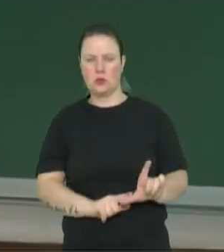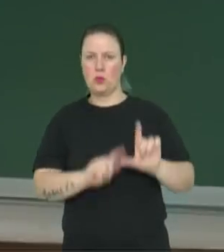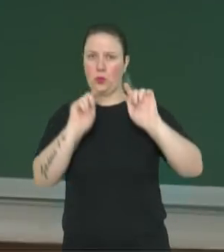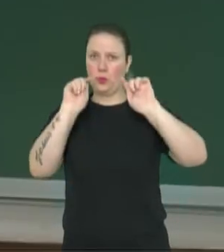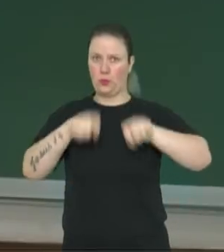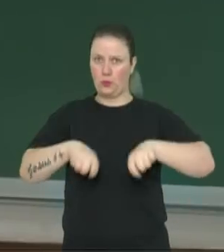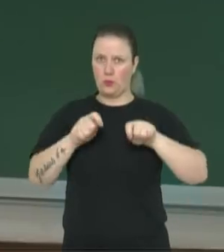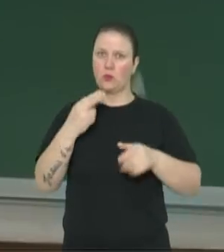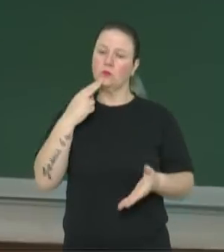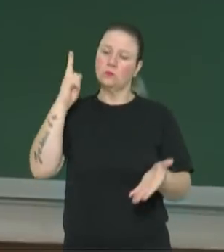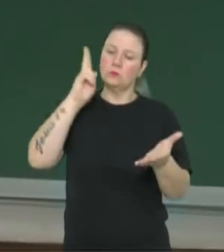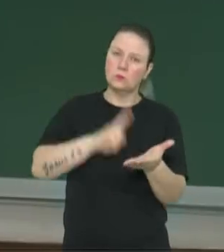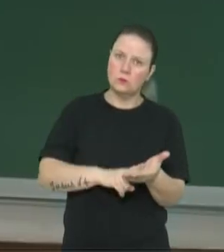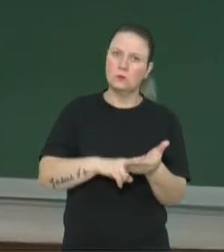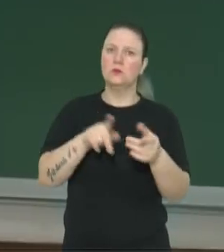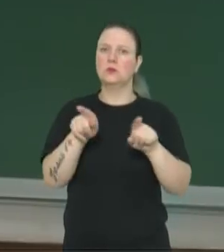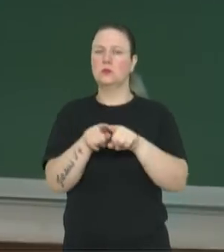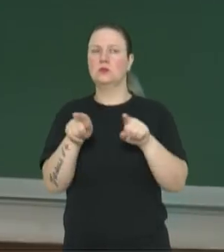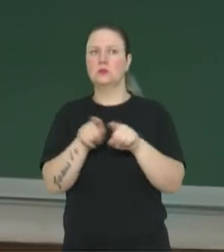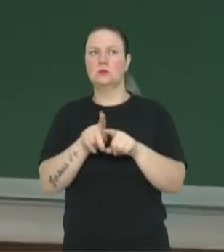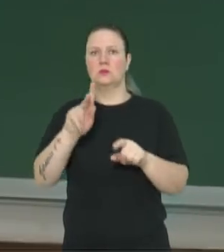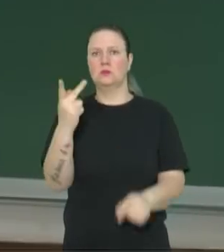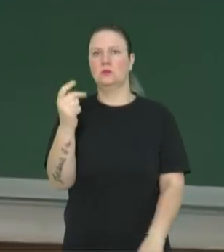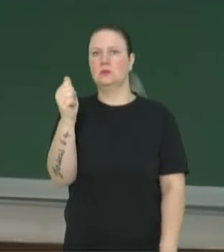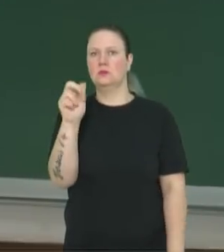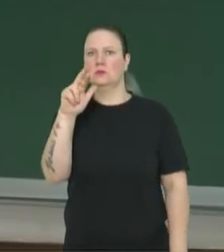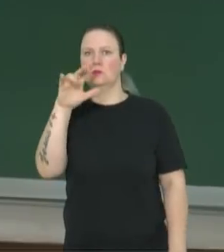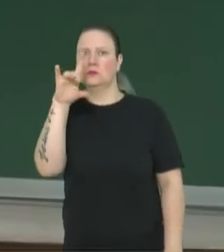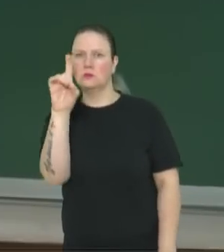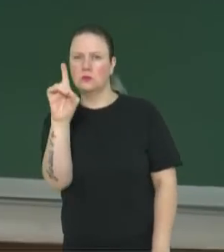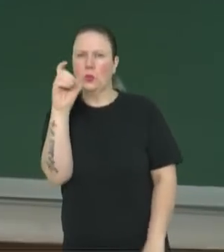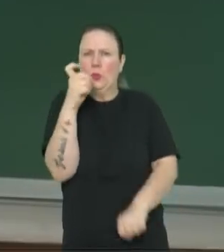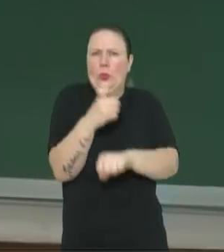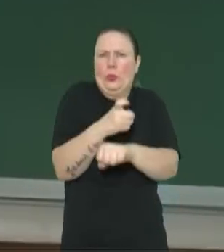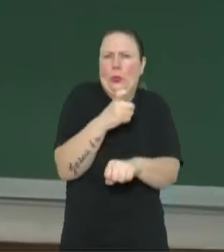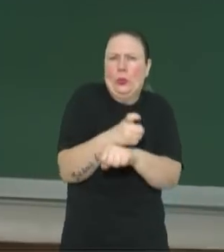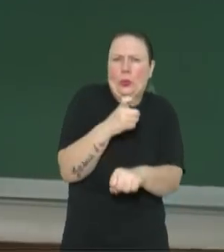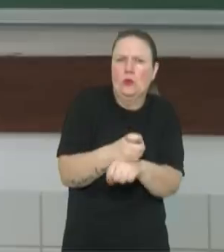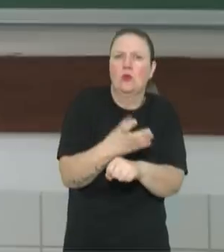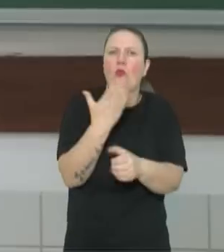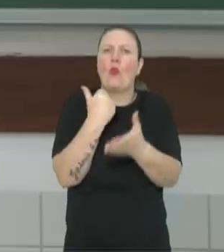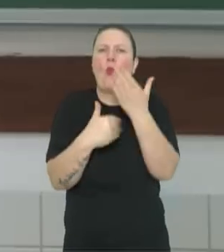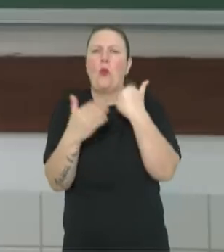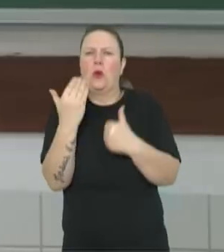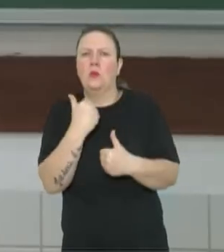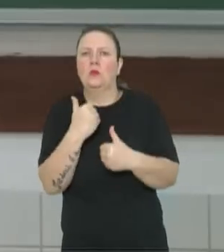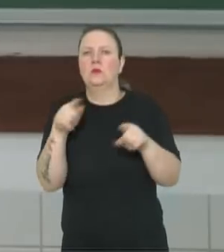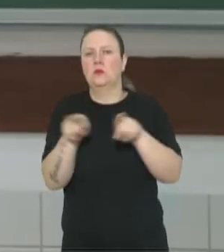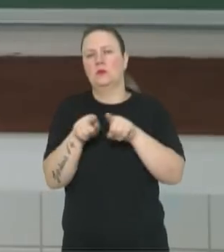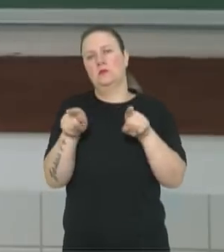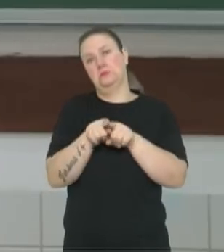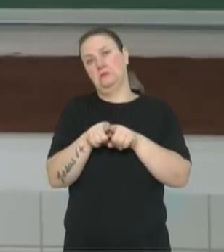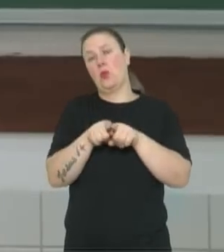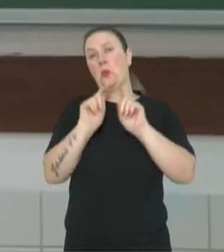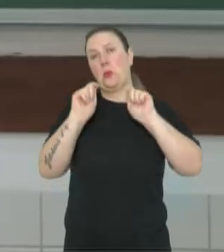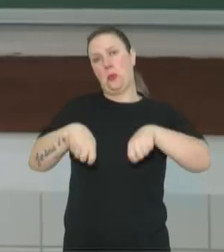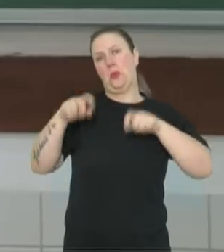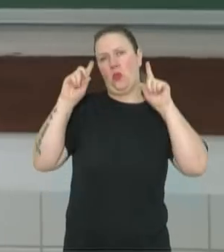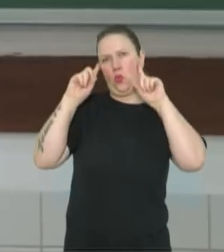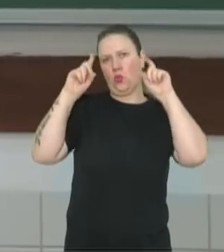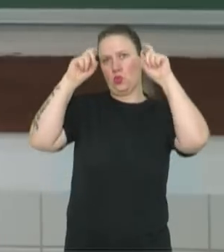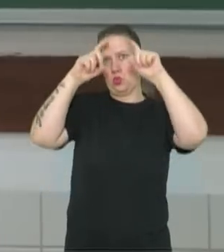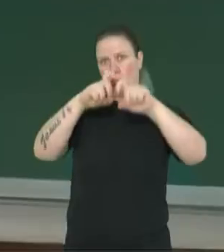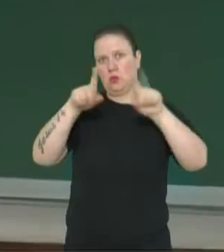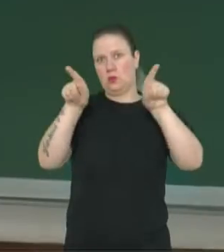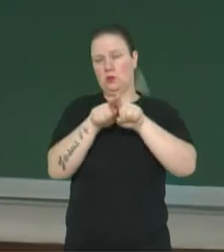uma carta. Hard, algo que é duro, né? Se comer alguma coisa tá dura, é hard. Ou pode ser difícil.